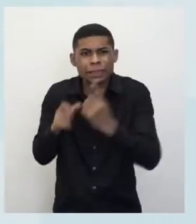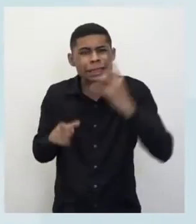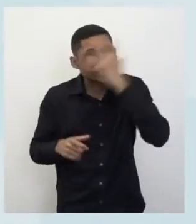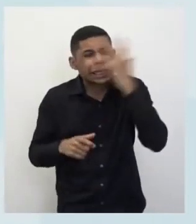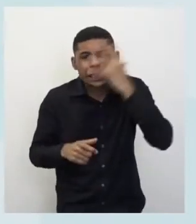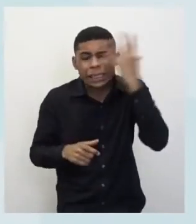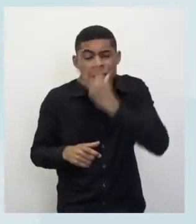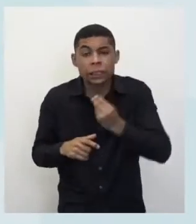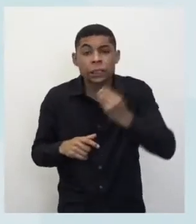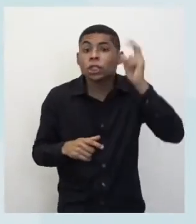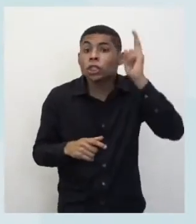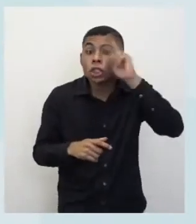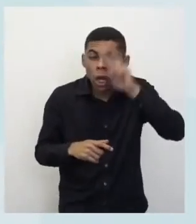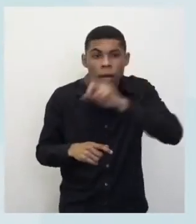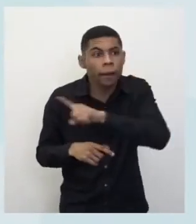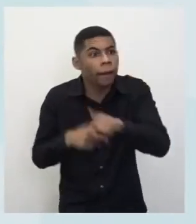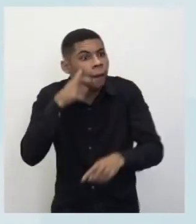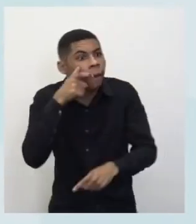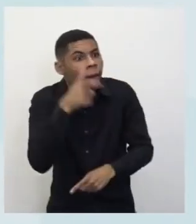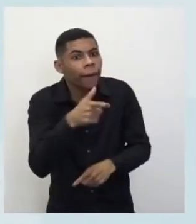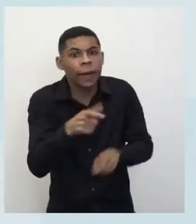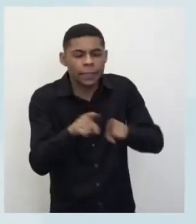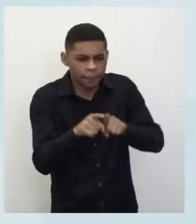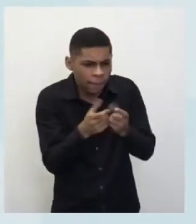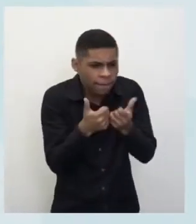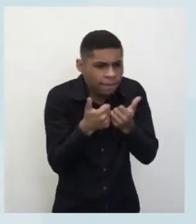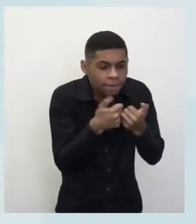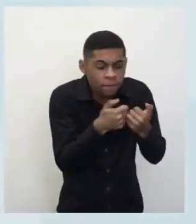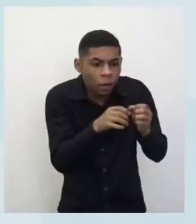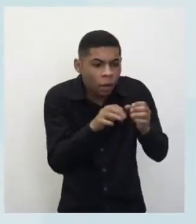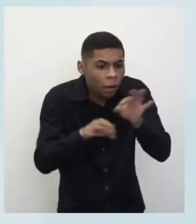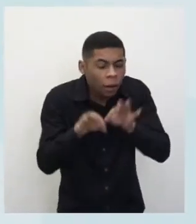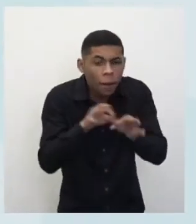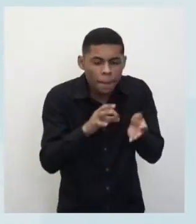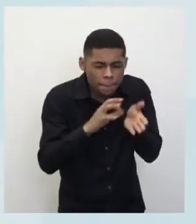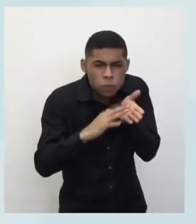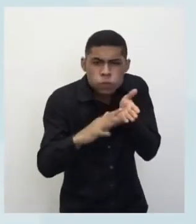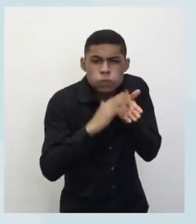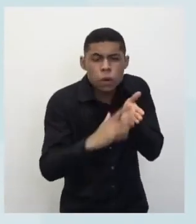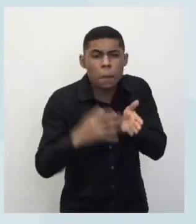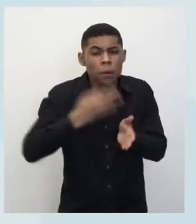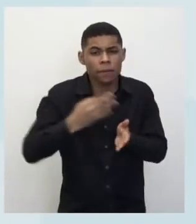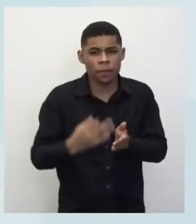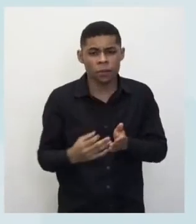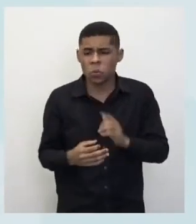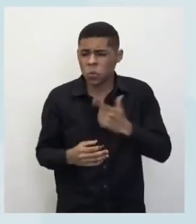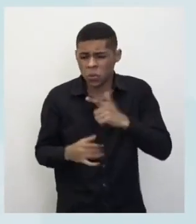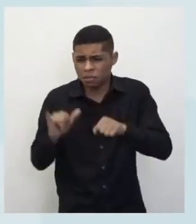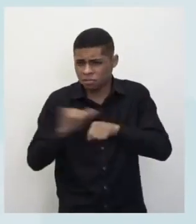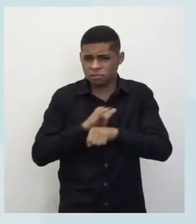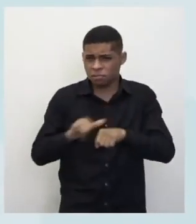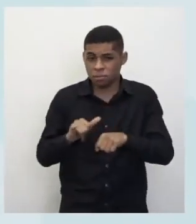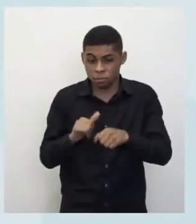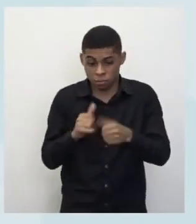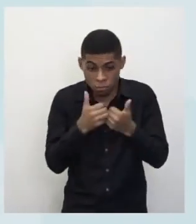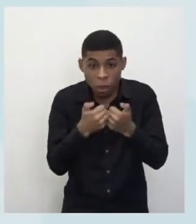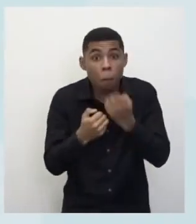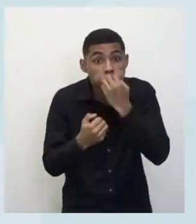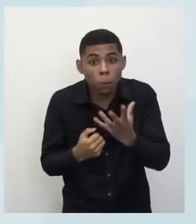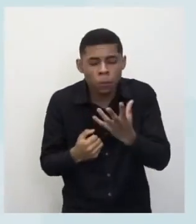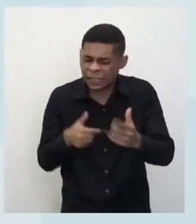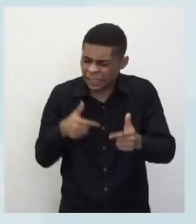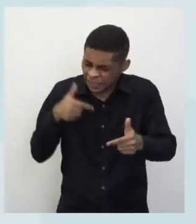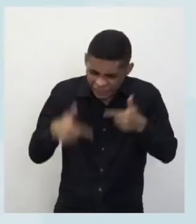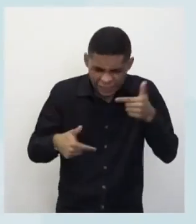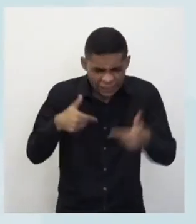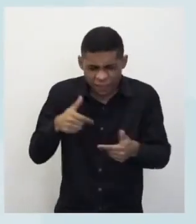histórias cativantes e uma jogabilidade impecável. Ou seja, não existe truque. Um game bom exige muito trabalho